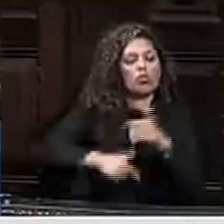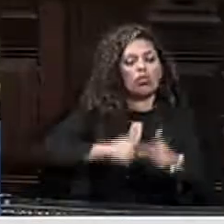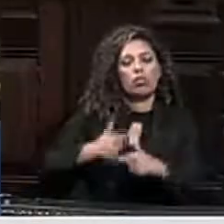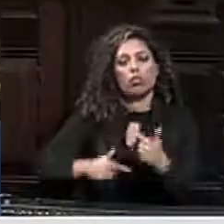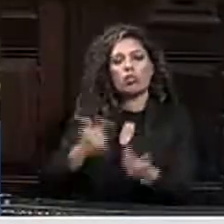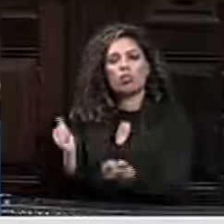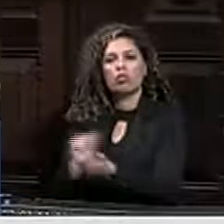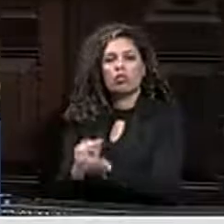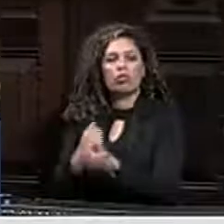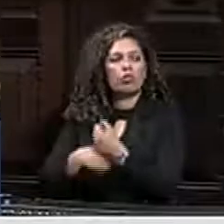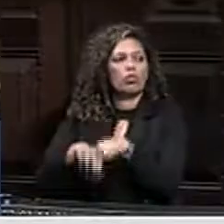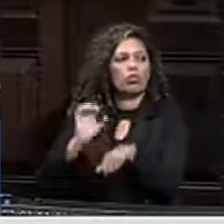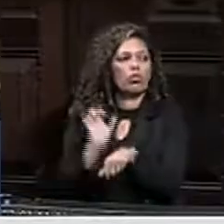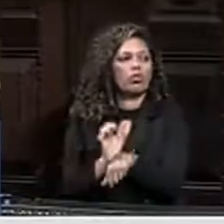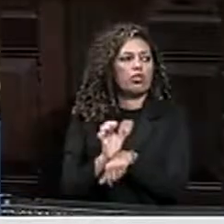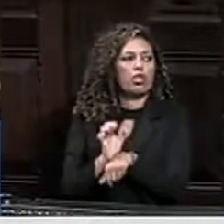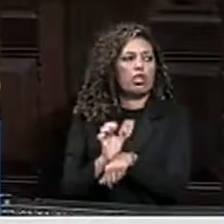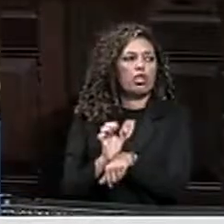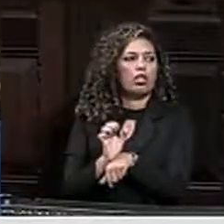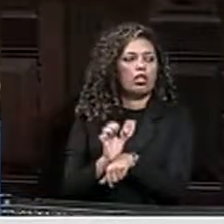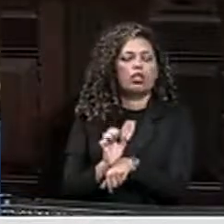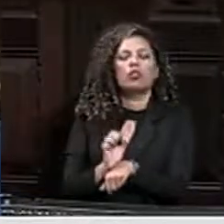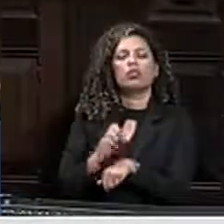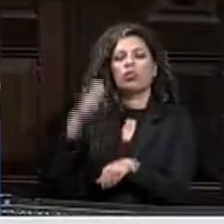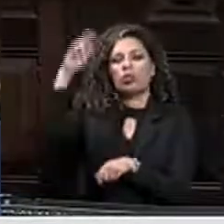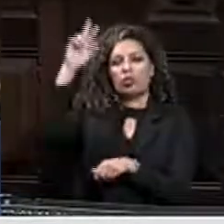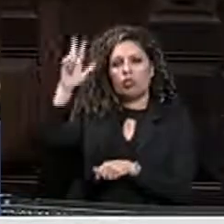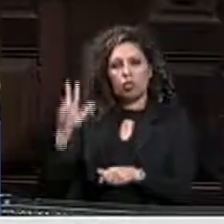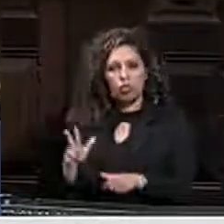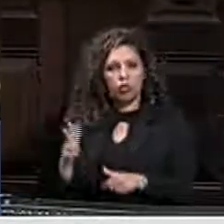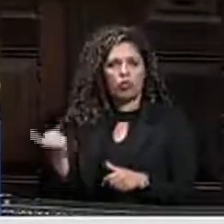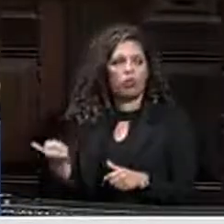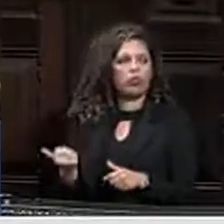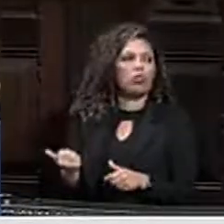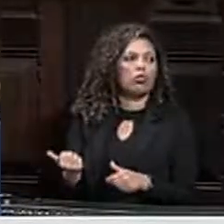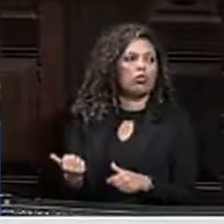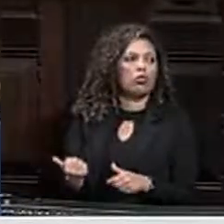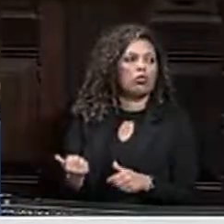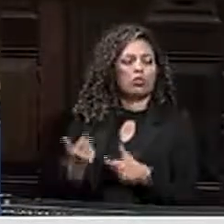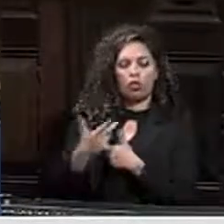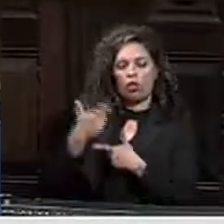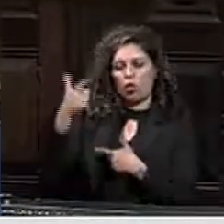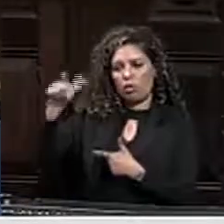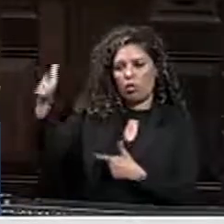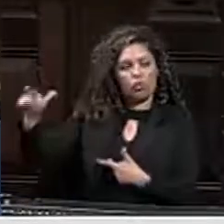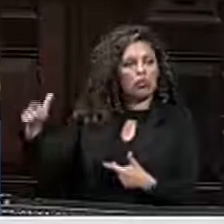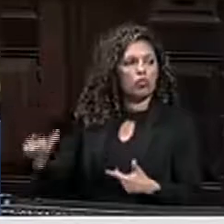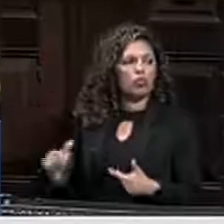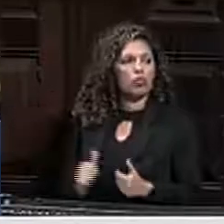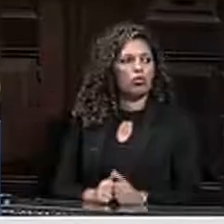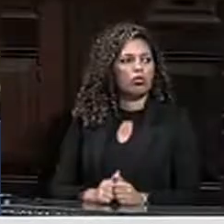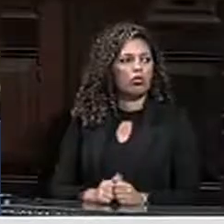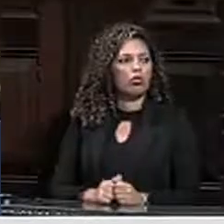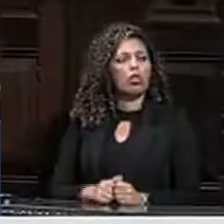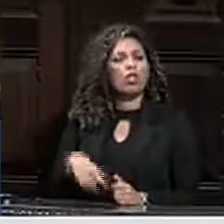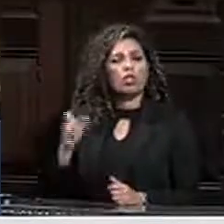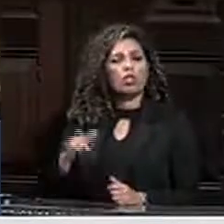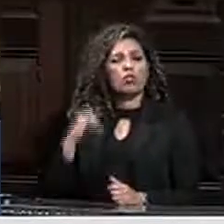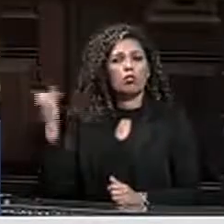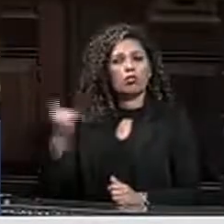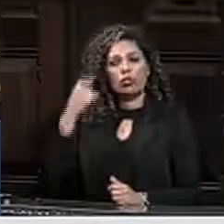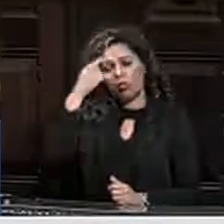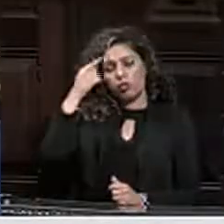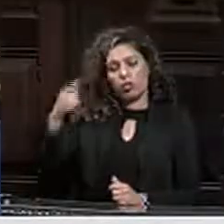inclusive tanto de energia como fornecedoras de combustíveis. Bom, o curioso nisso